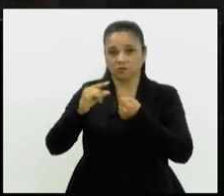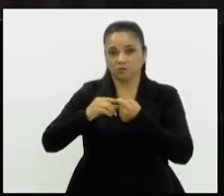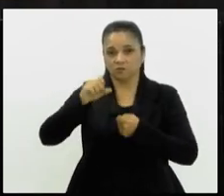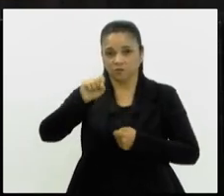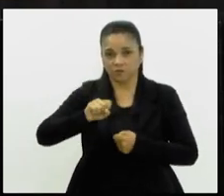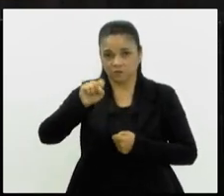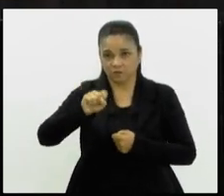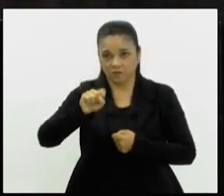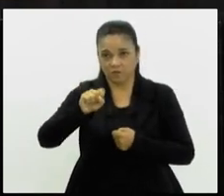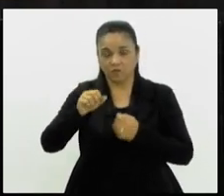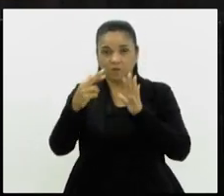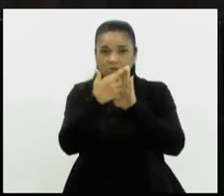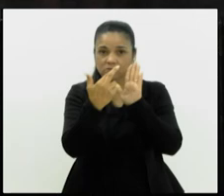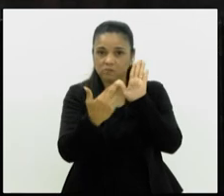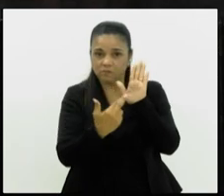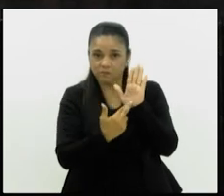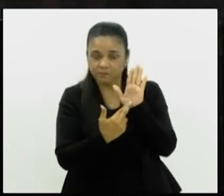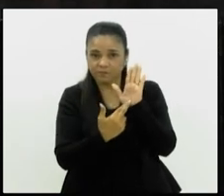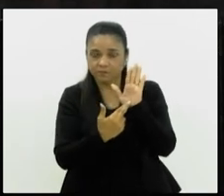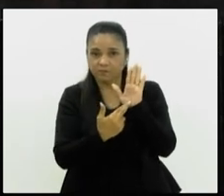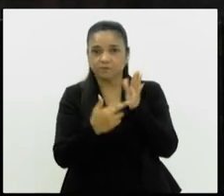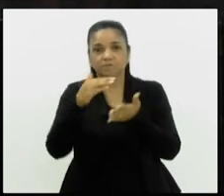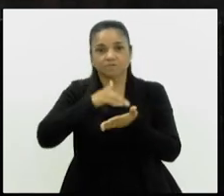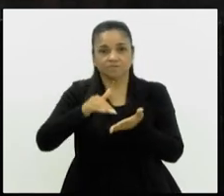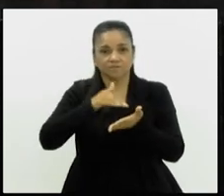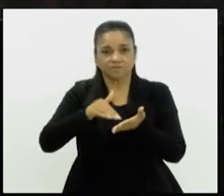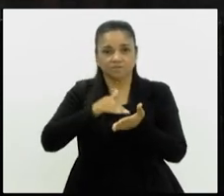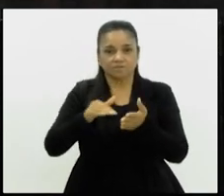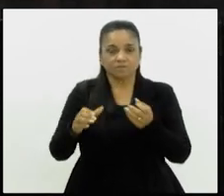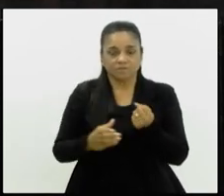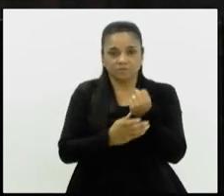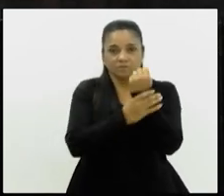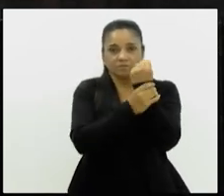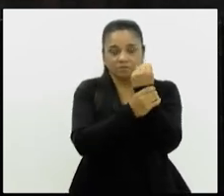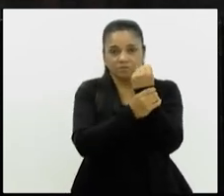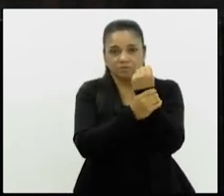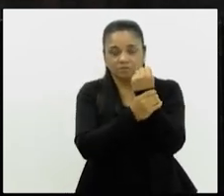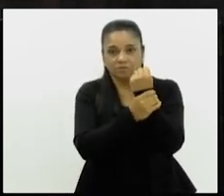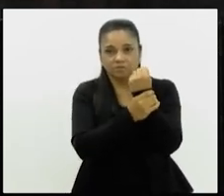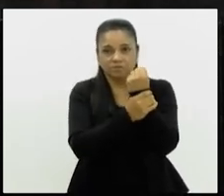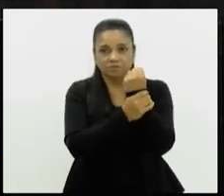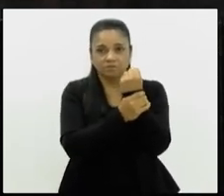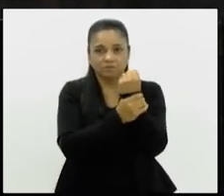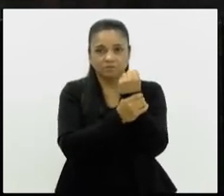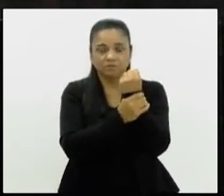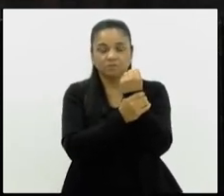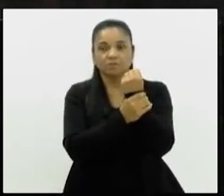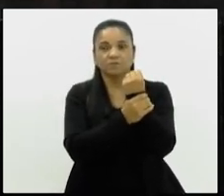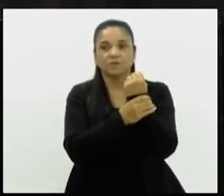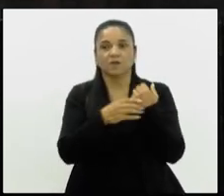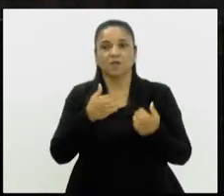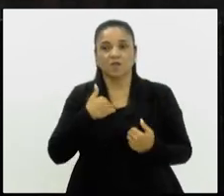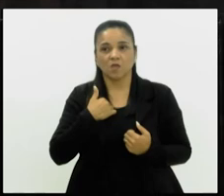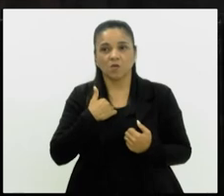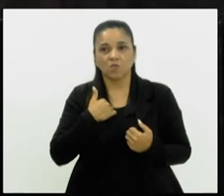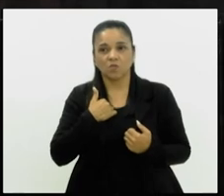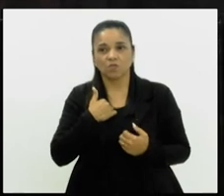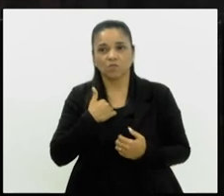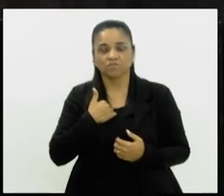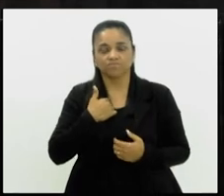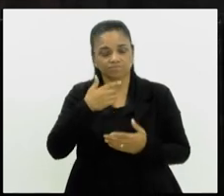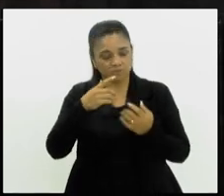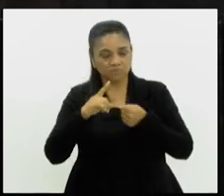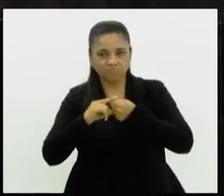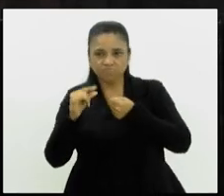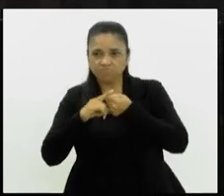decreto regulamentador da Secretaria de Segurança. Este artigo 8º diz que